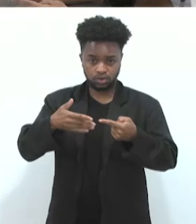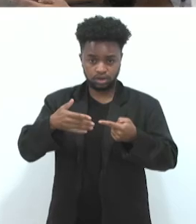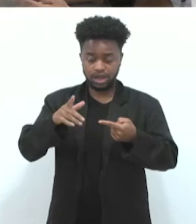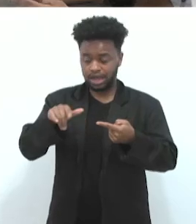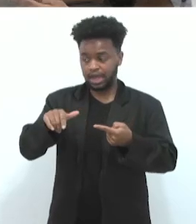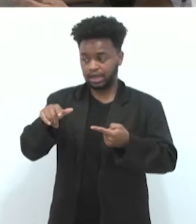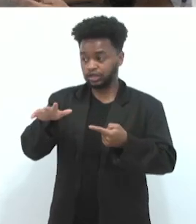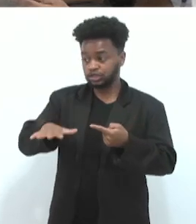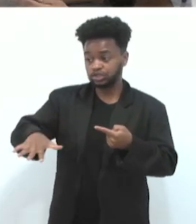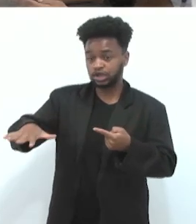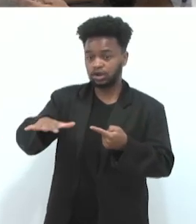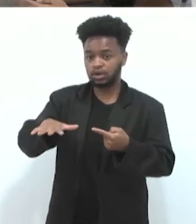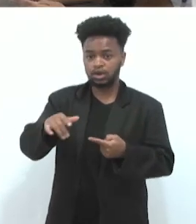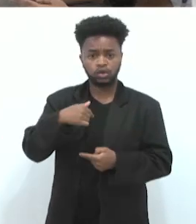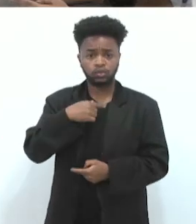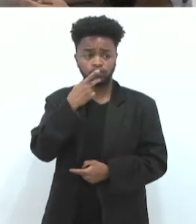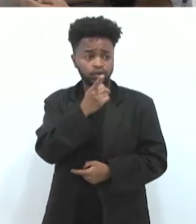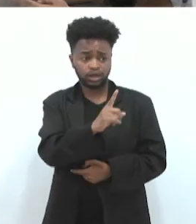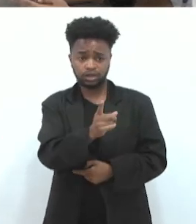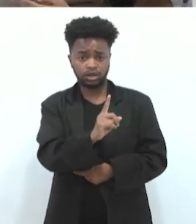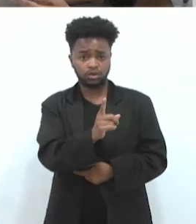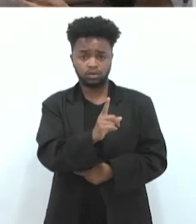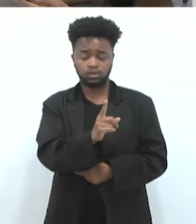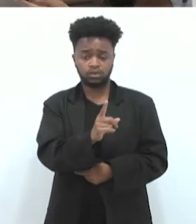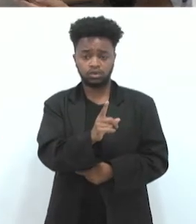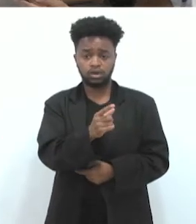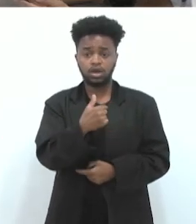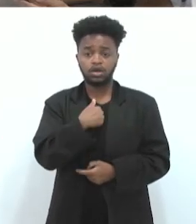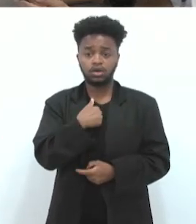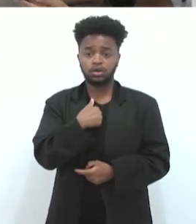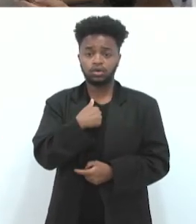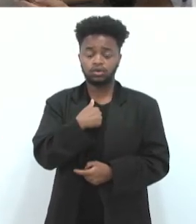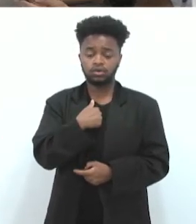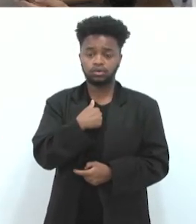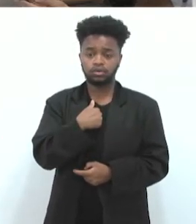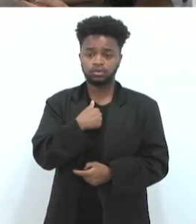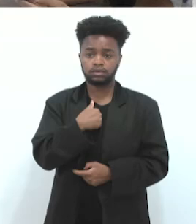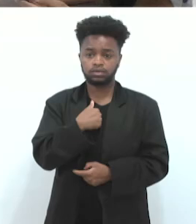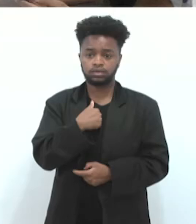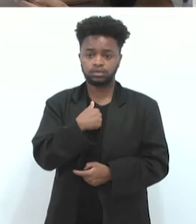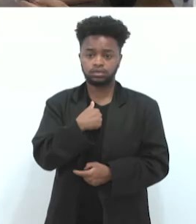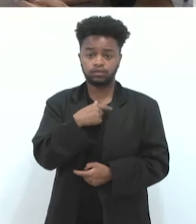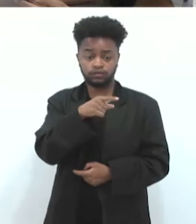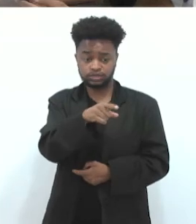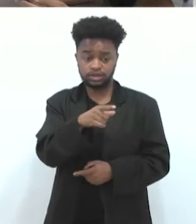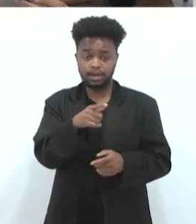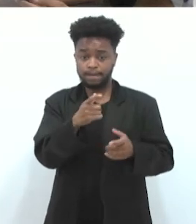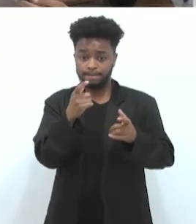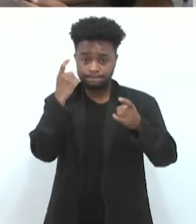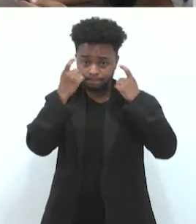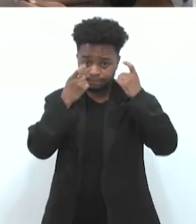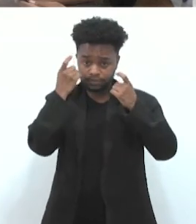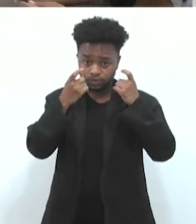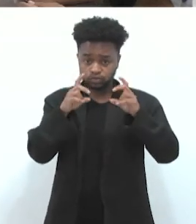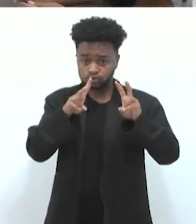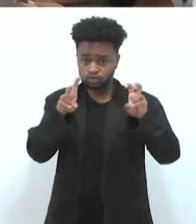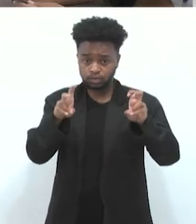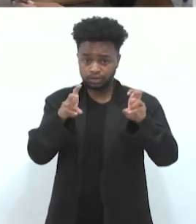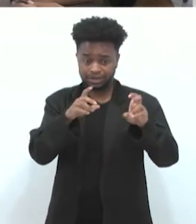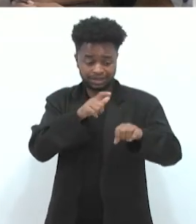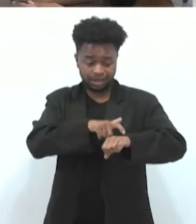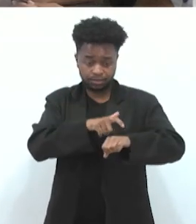não. Pelo contrário, eu estou citando que nós, da bancada do PSOL, divergimos. Acho que, deputado, acho que Vossa Excelência está preocupado com a questão da cronologia. Eu